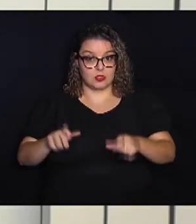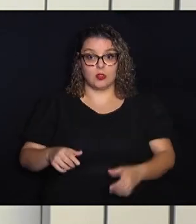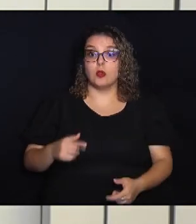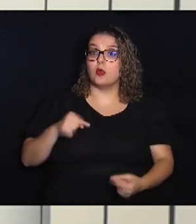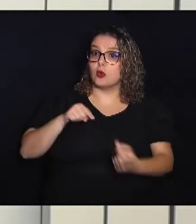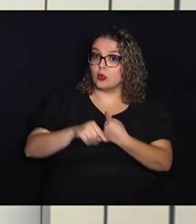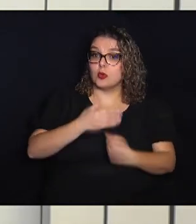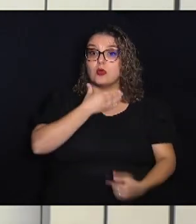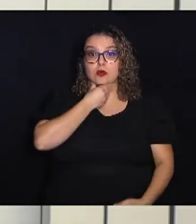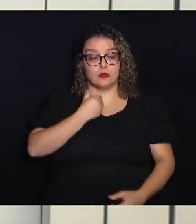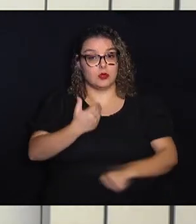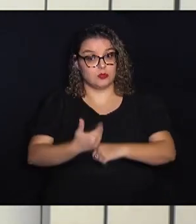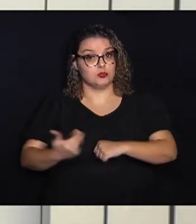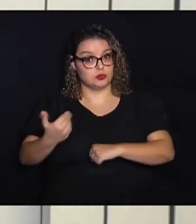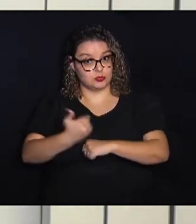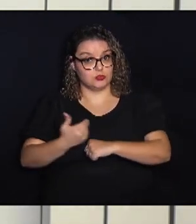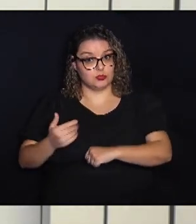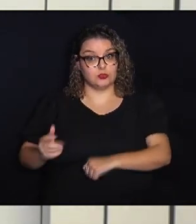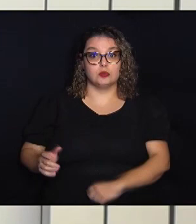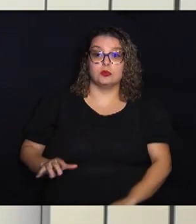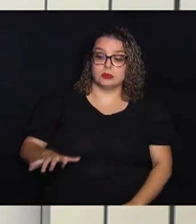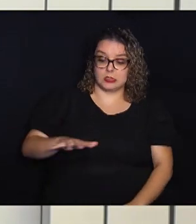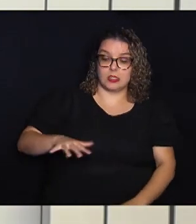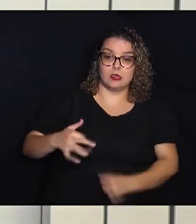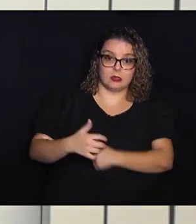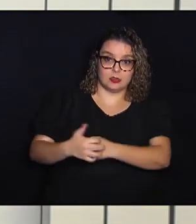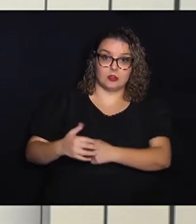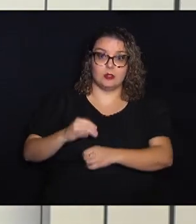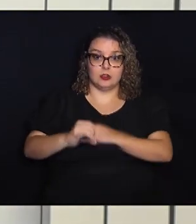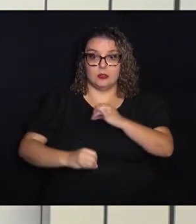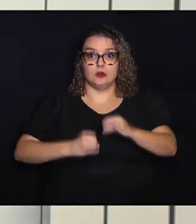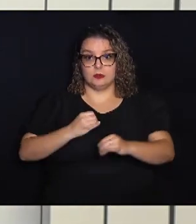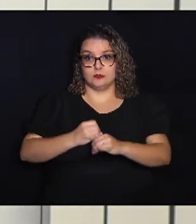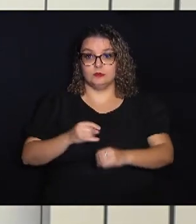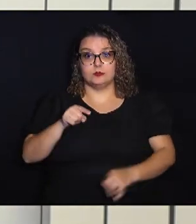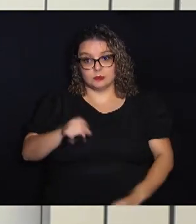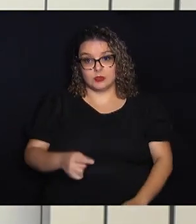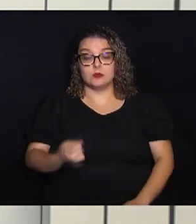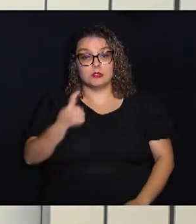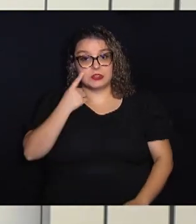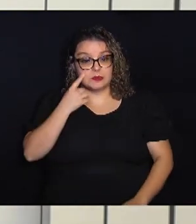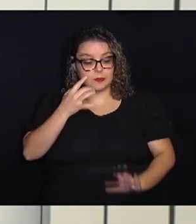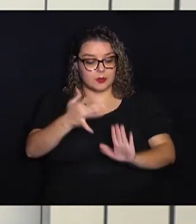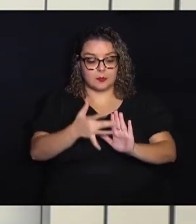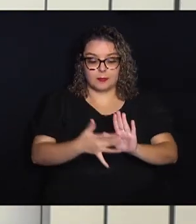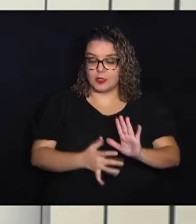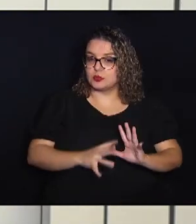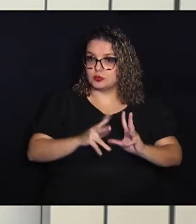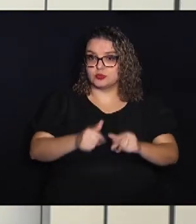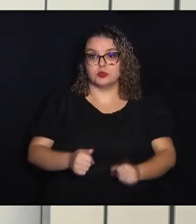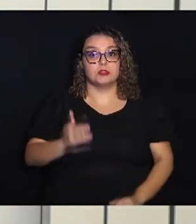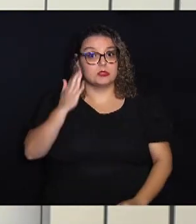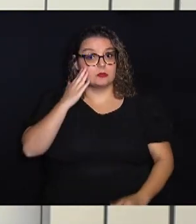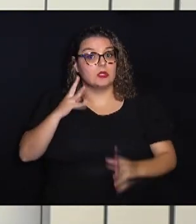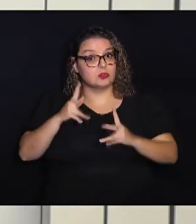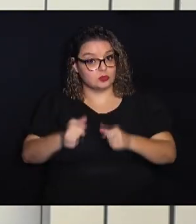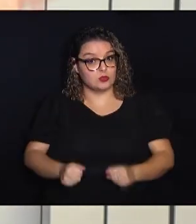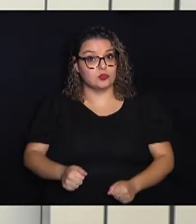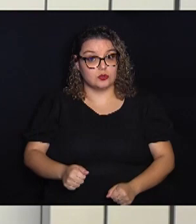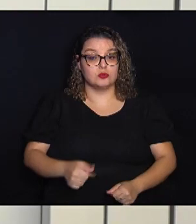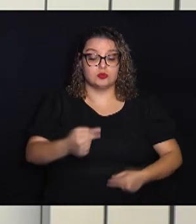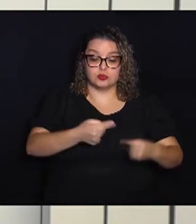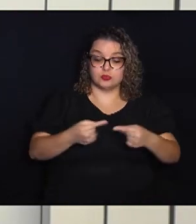e golpes do comércio eletrônico e na internet. Para você conferir a pauta completa, saber todos os projetos que